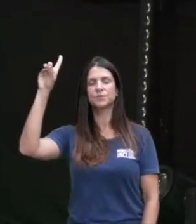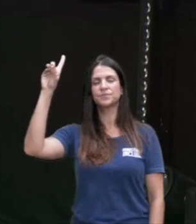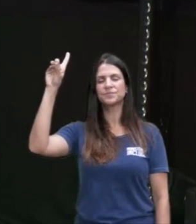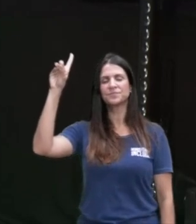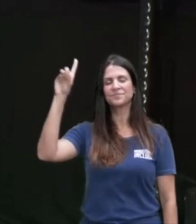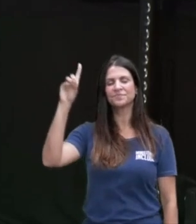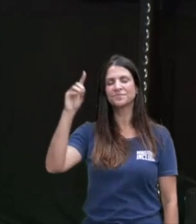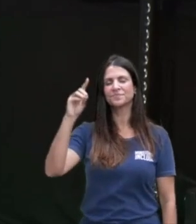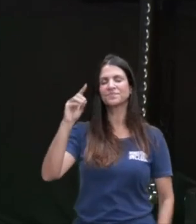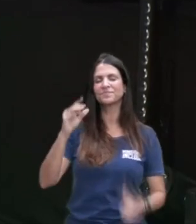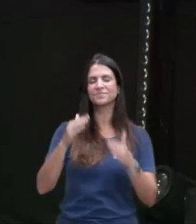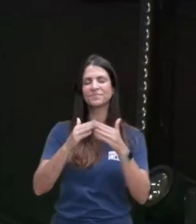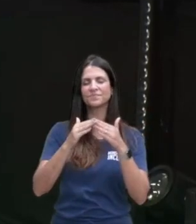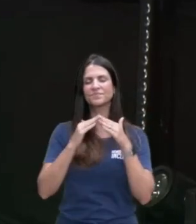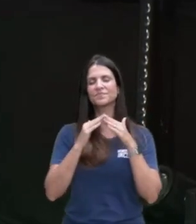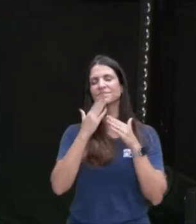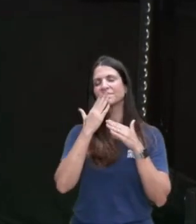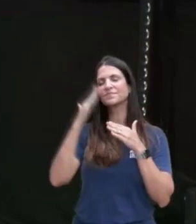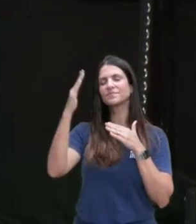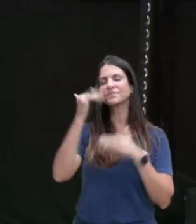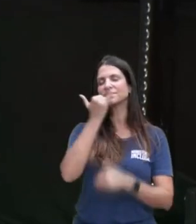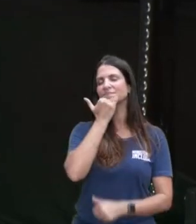e eu te peço perdão pelos meus pecados